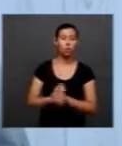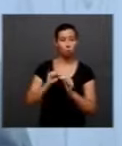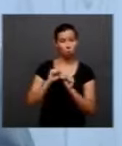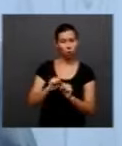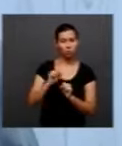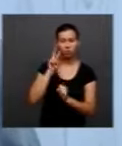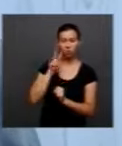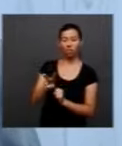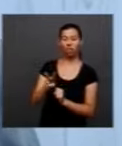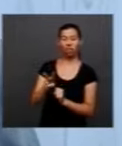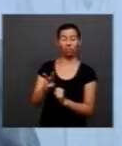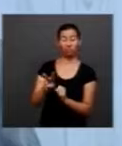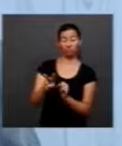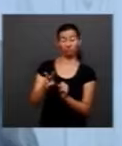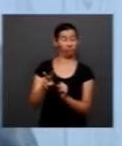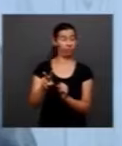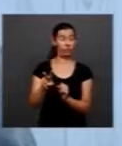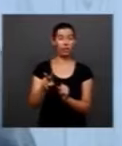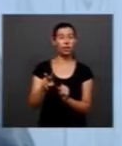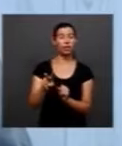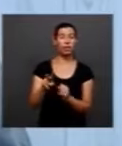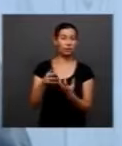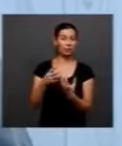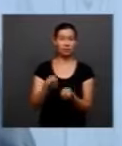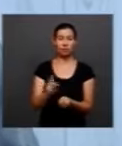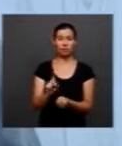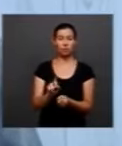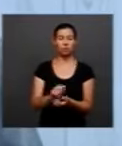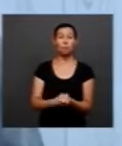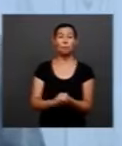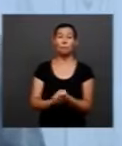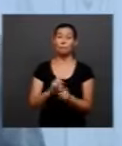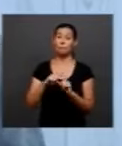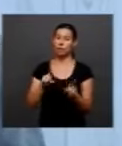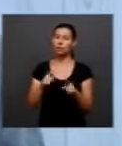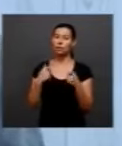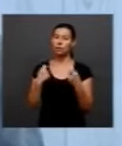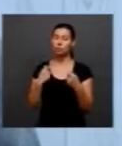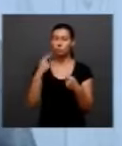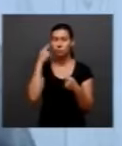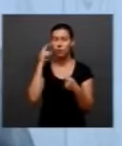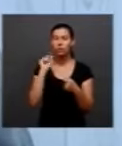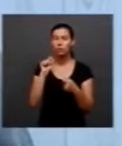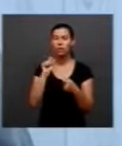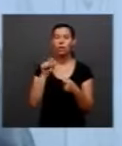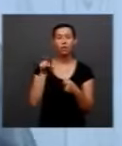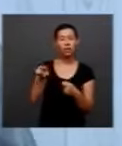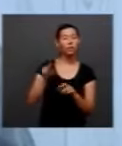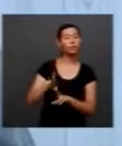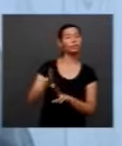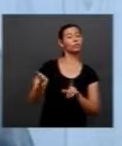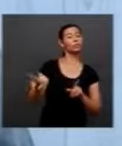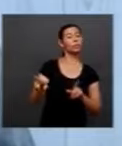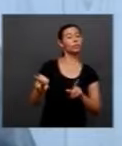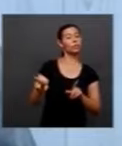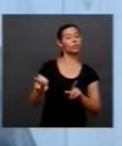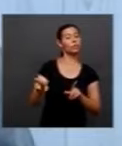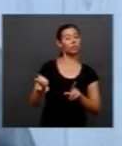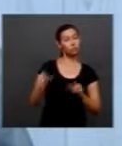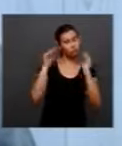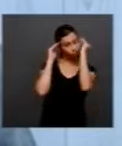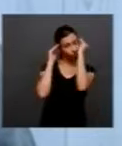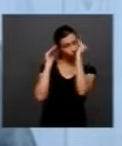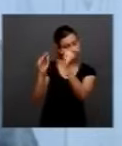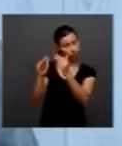que reconhecer que o outro se manifesta e pensa diferente de mim. Então, acho que é essa a discussão, eu